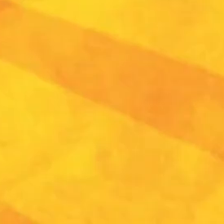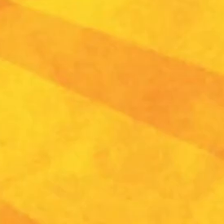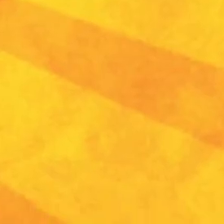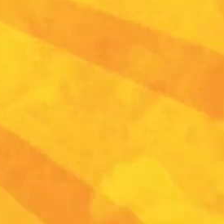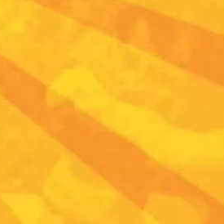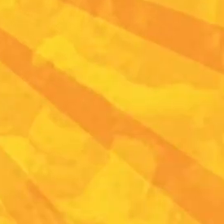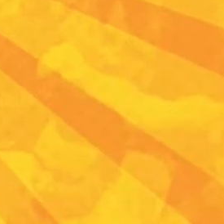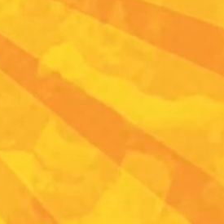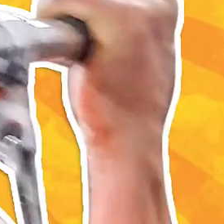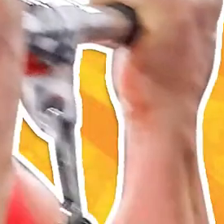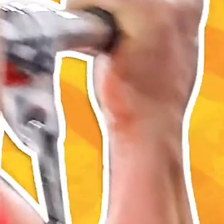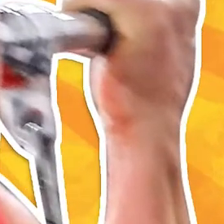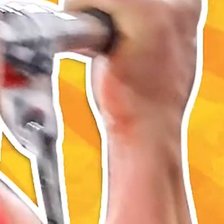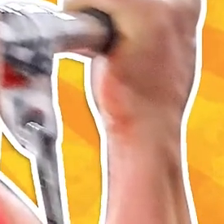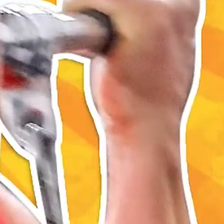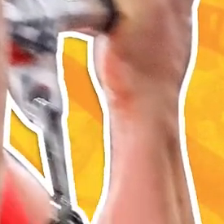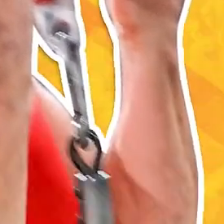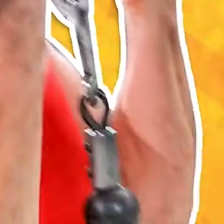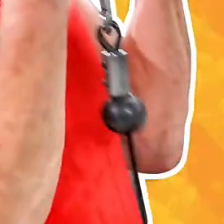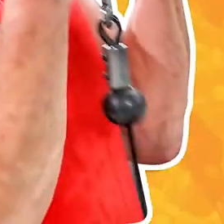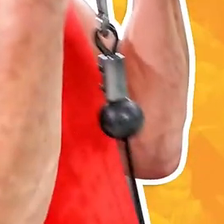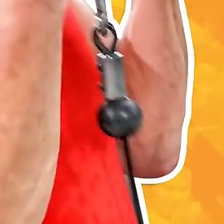esperança.